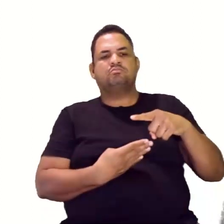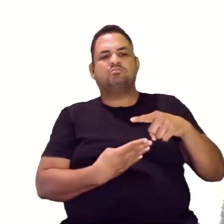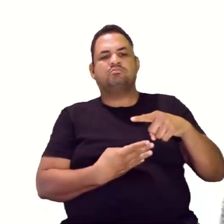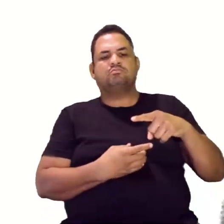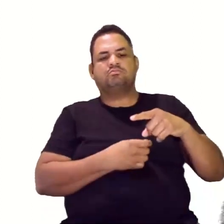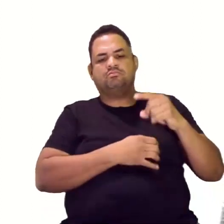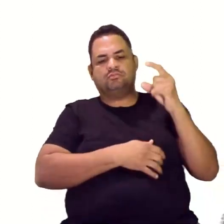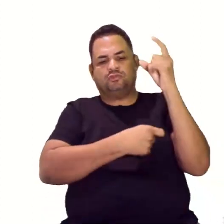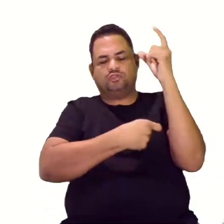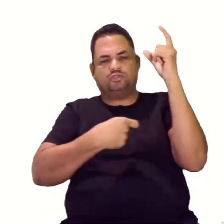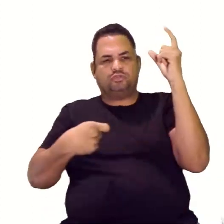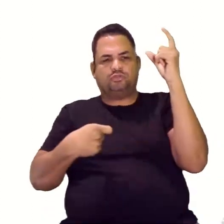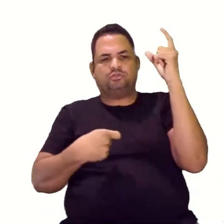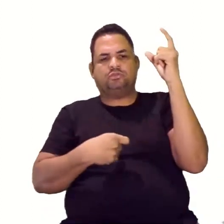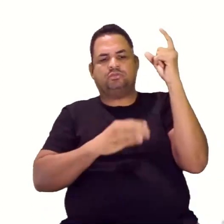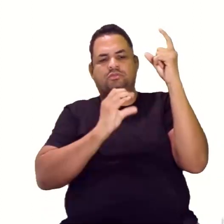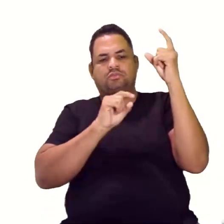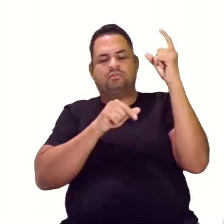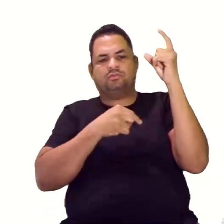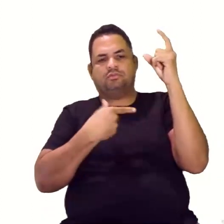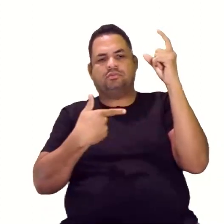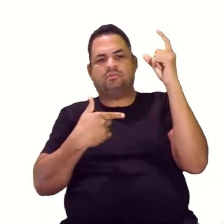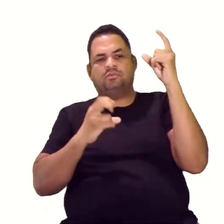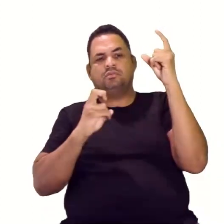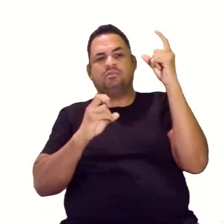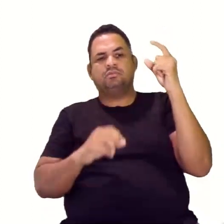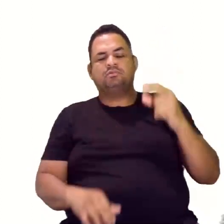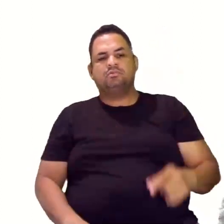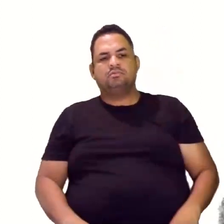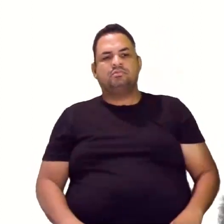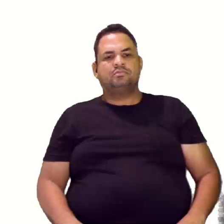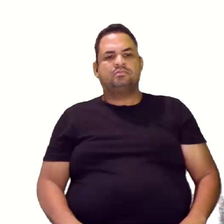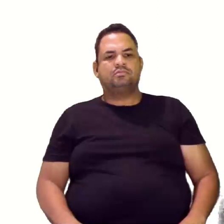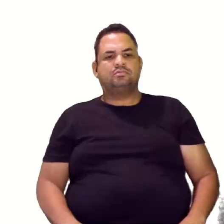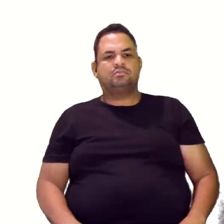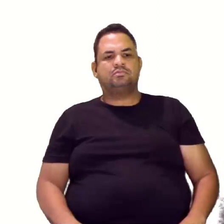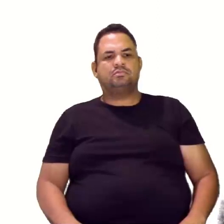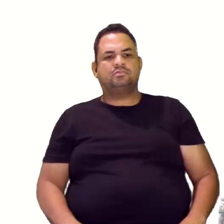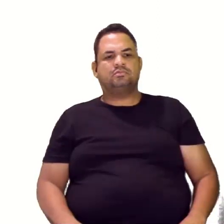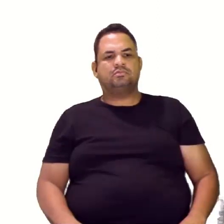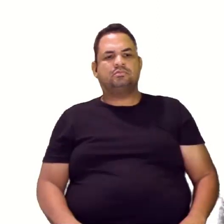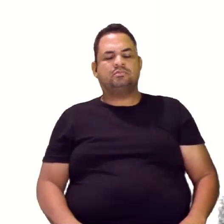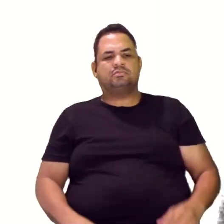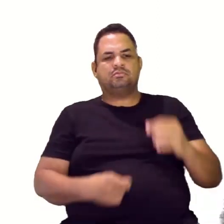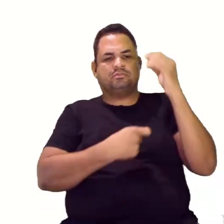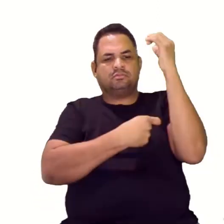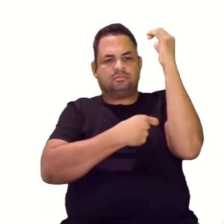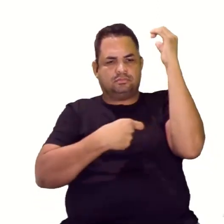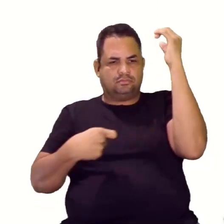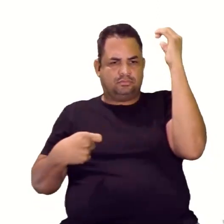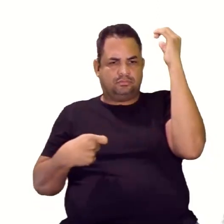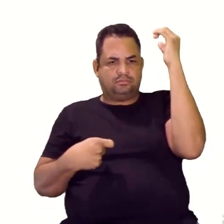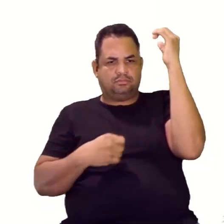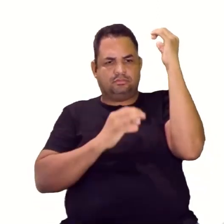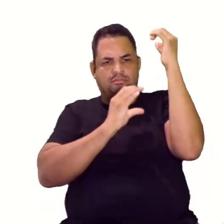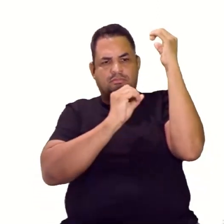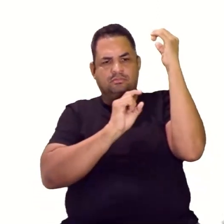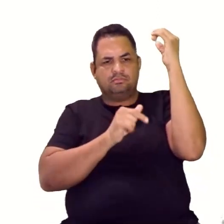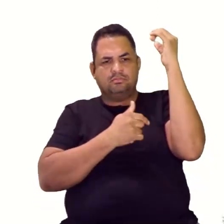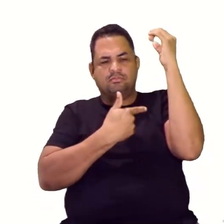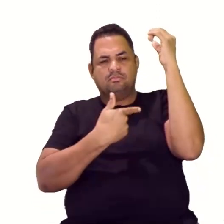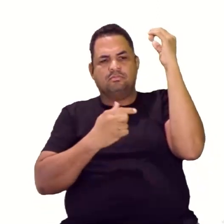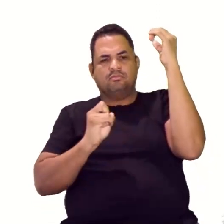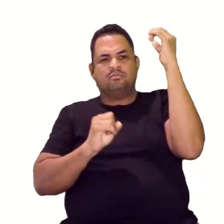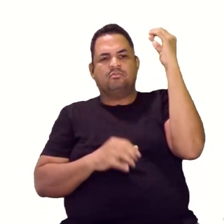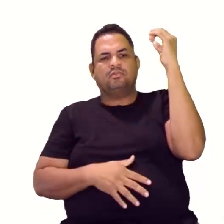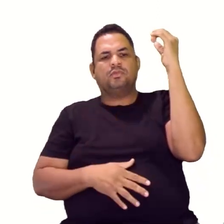é 0,25, que é um quarto, o nosso y é? Menos 1. Então, x 0,25, mais ou menos por aqui, o y